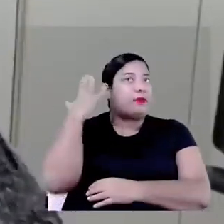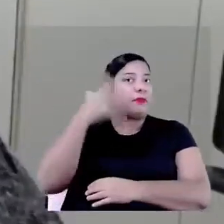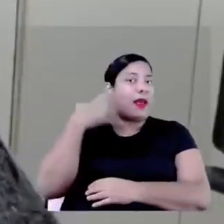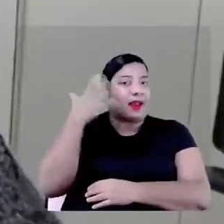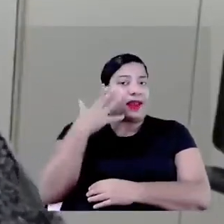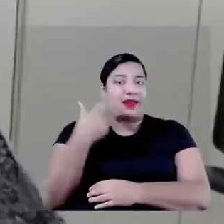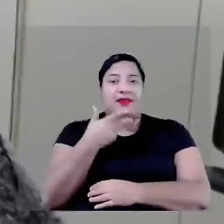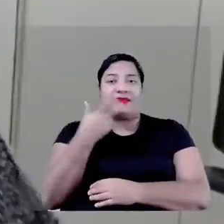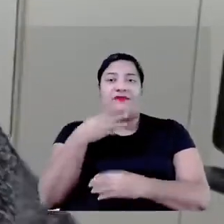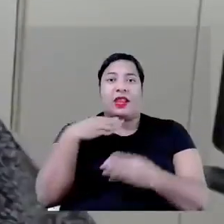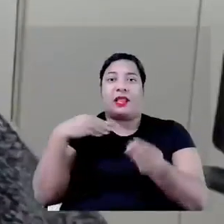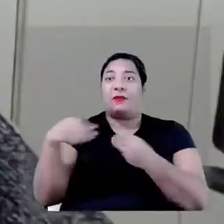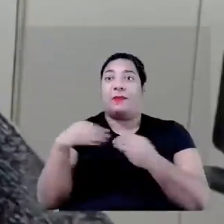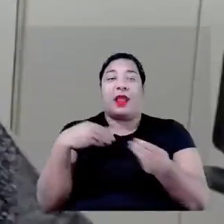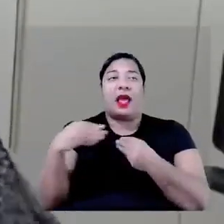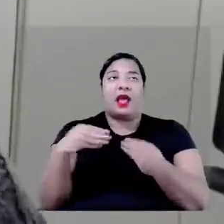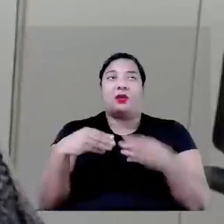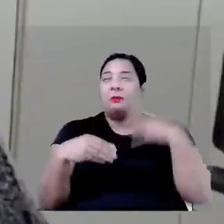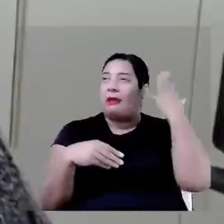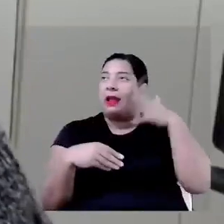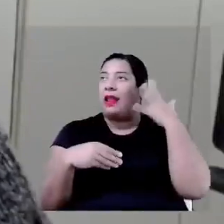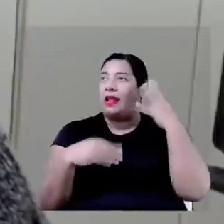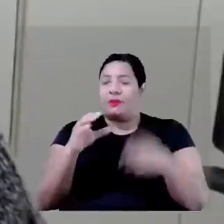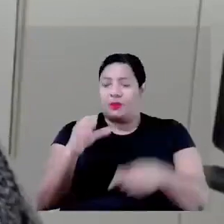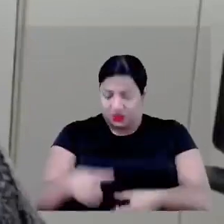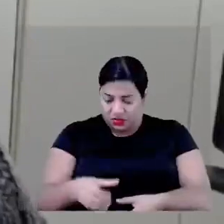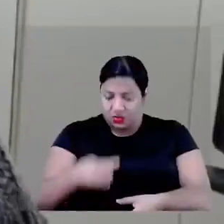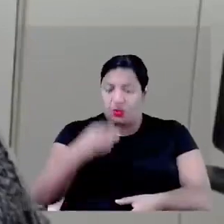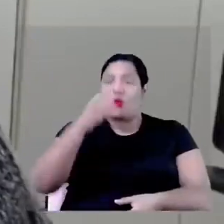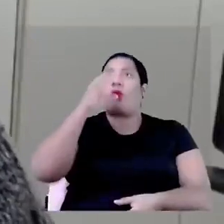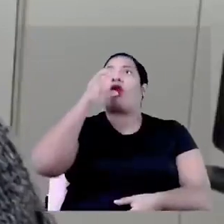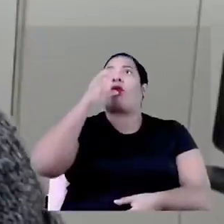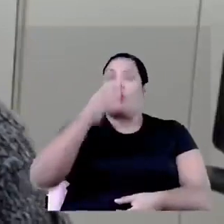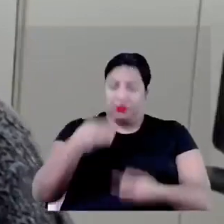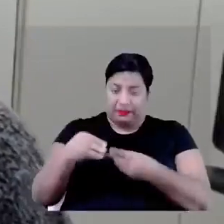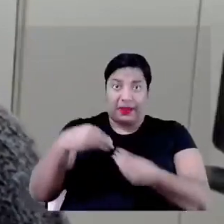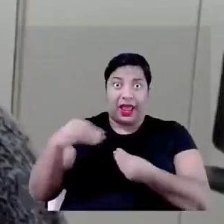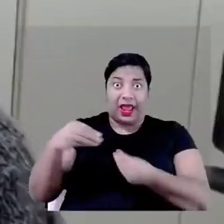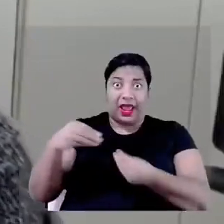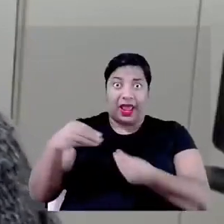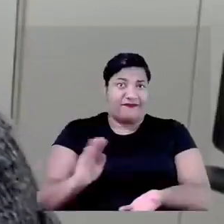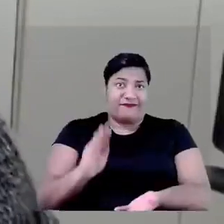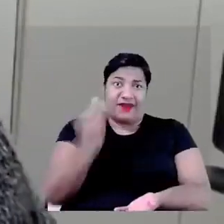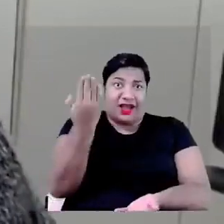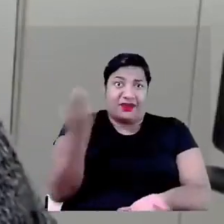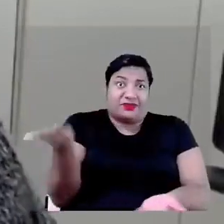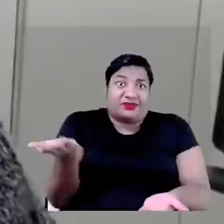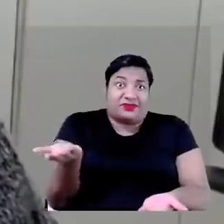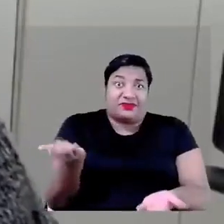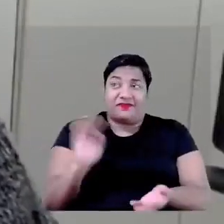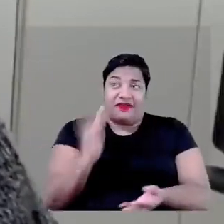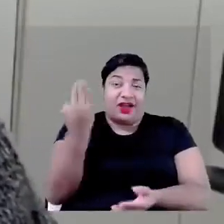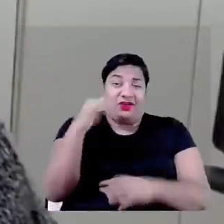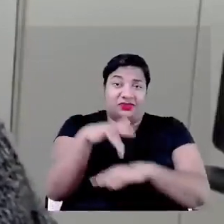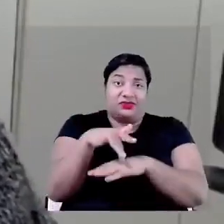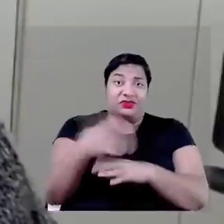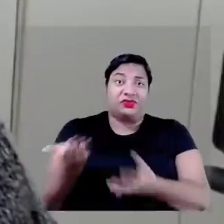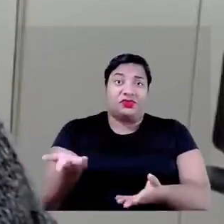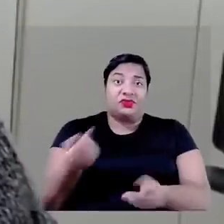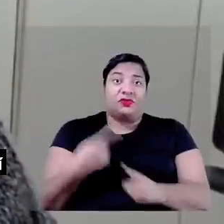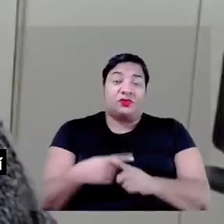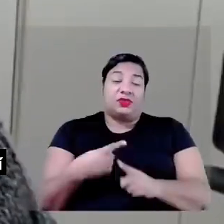copo plástico e toma água. Então, assim, a hipocrisia, né, também é um fator bem complicado, mas especificamente em